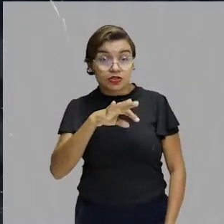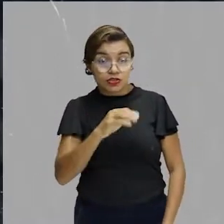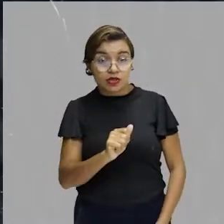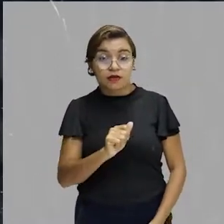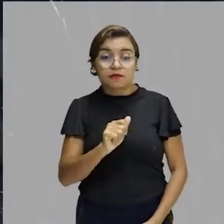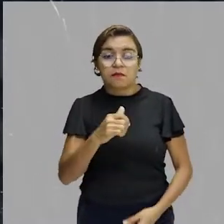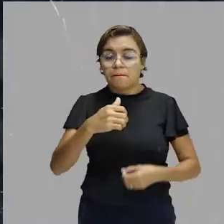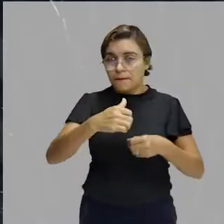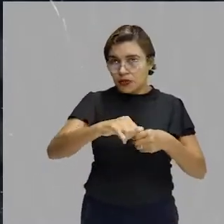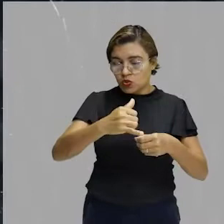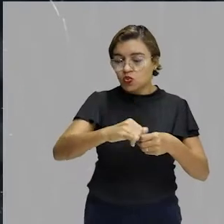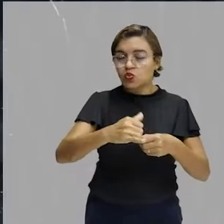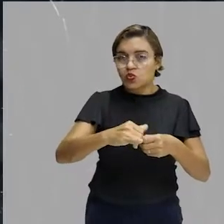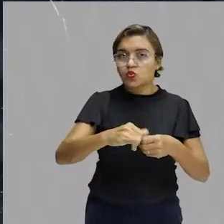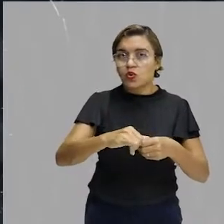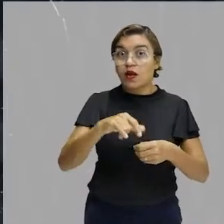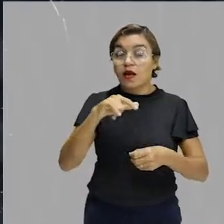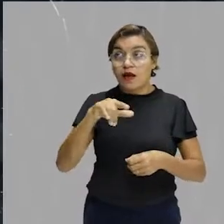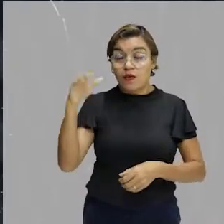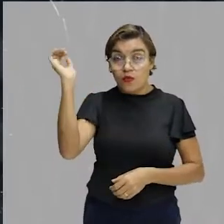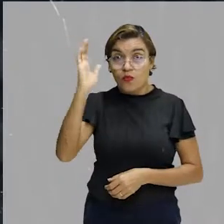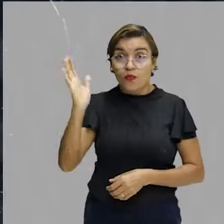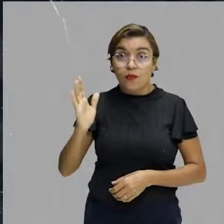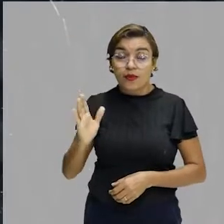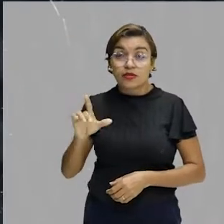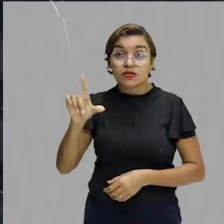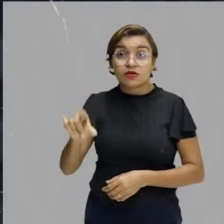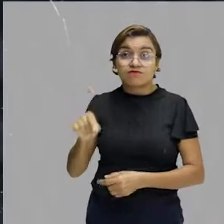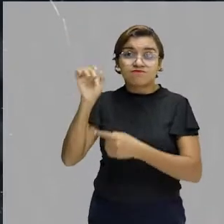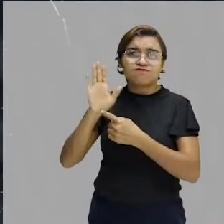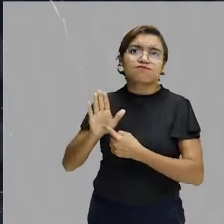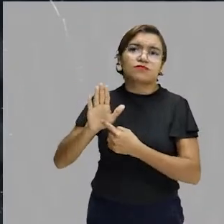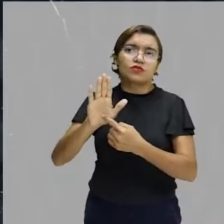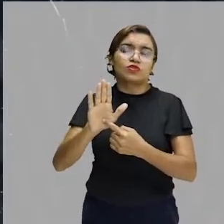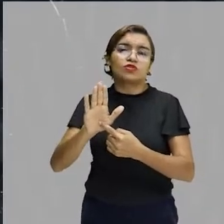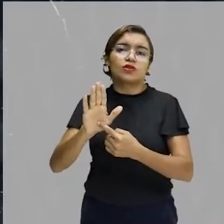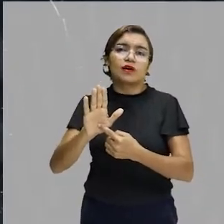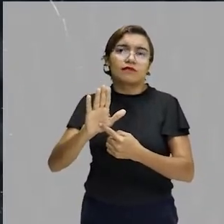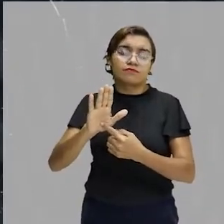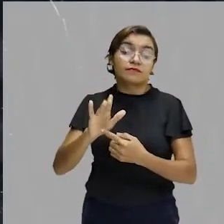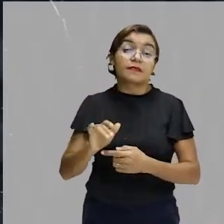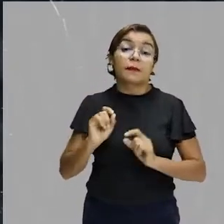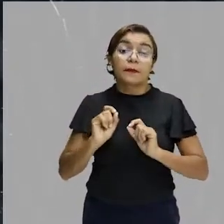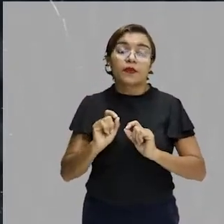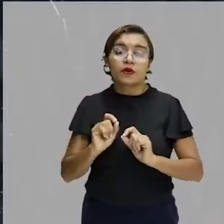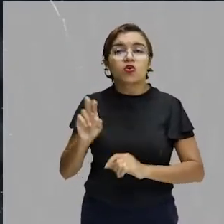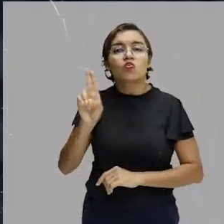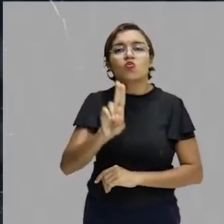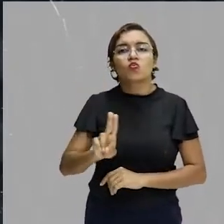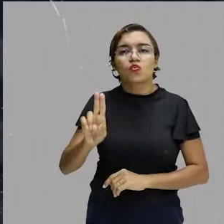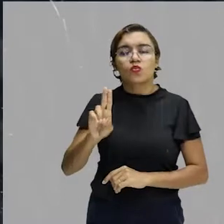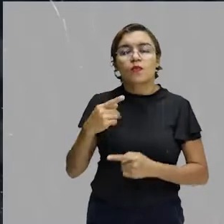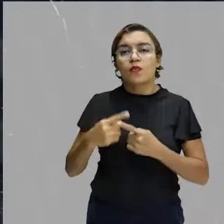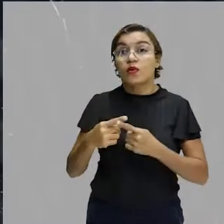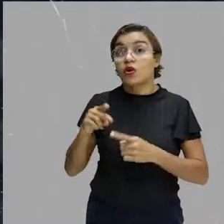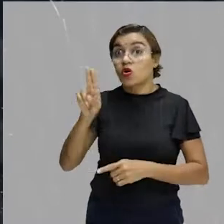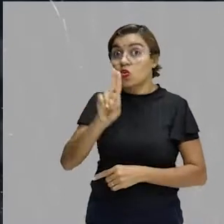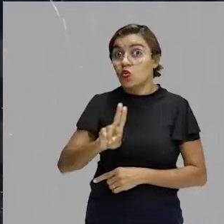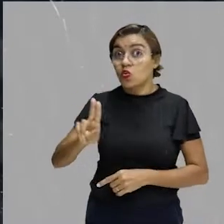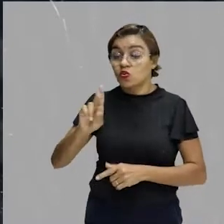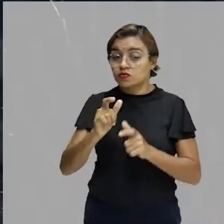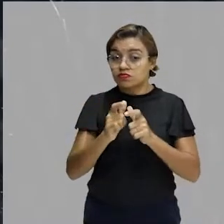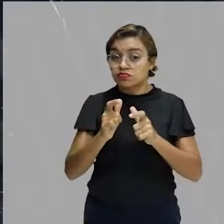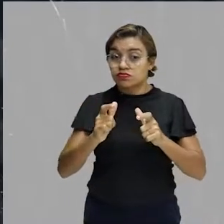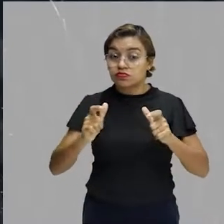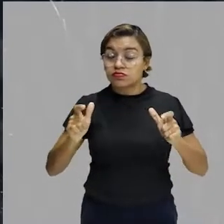como o petróleo, o Brasil se destaca em relação ao mundo. Como, Marcos? O Brasil ele utiliza uma grande quantidade